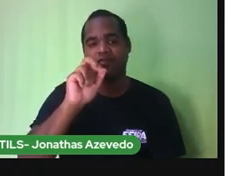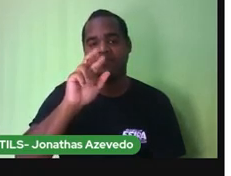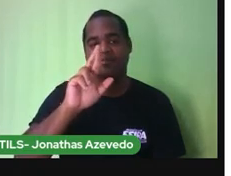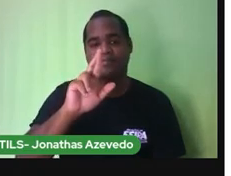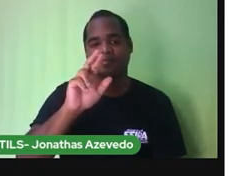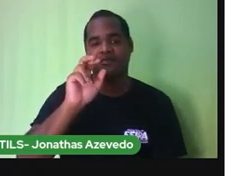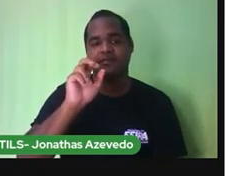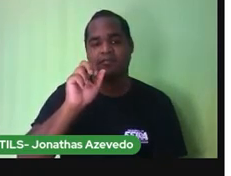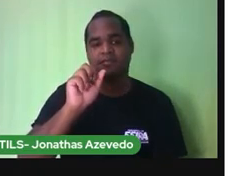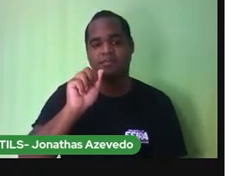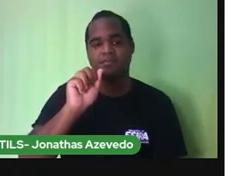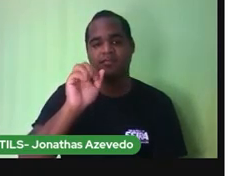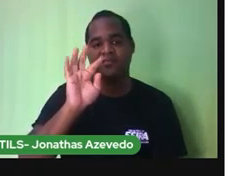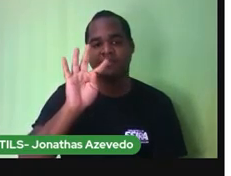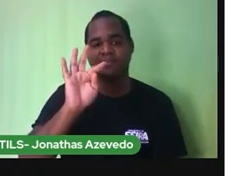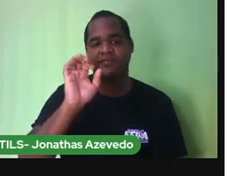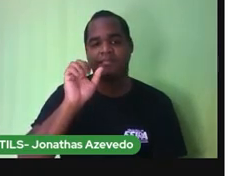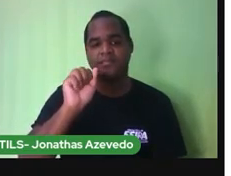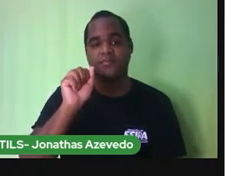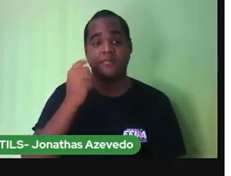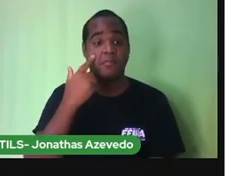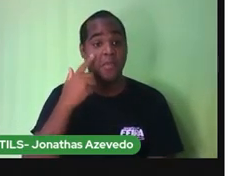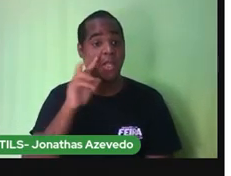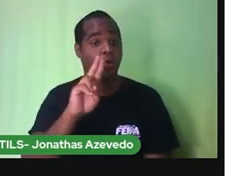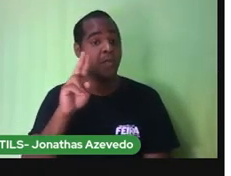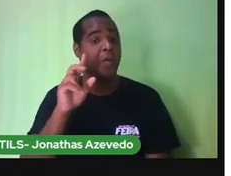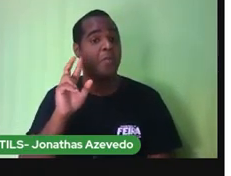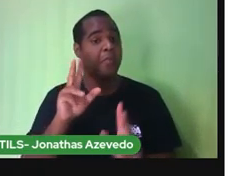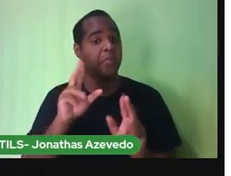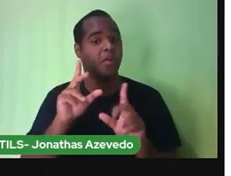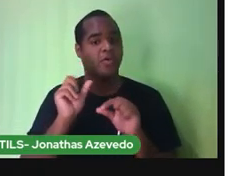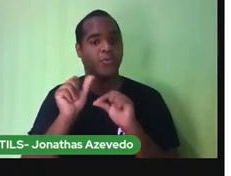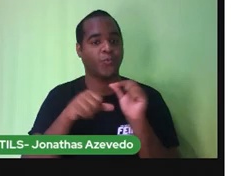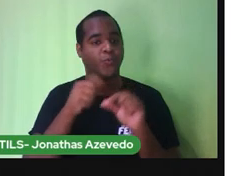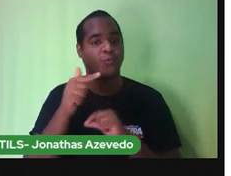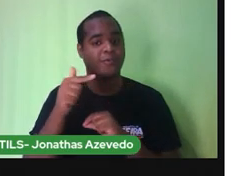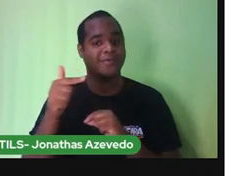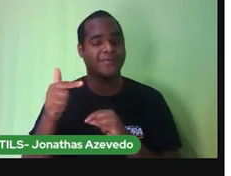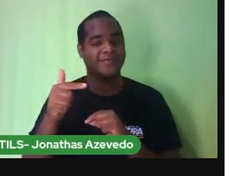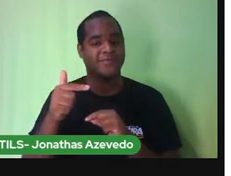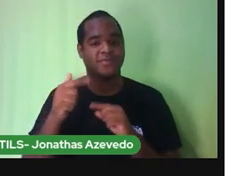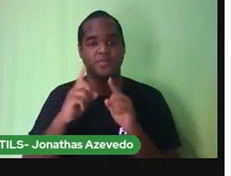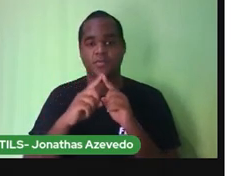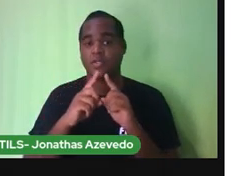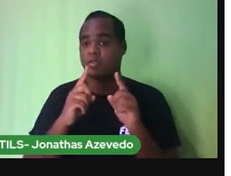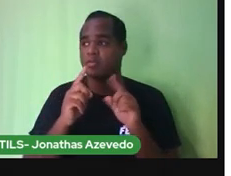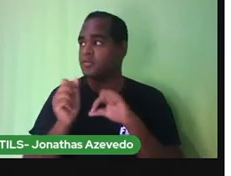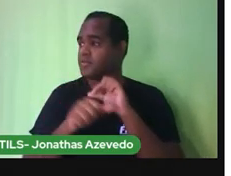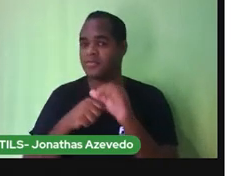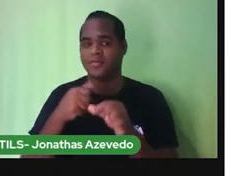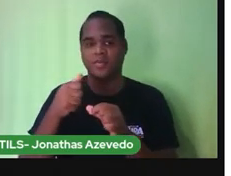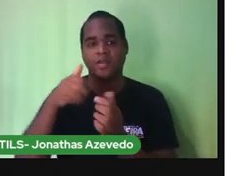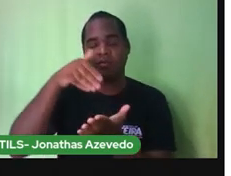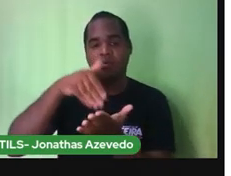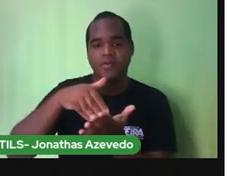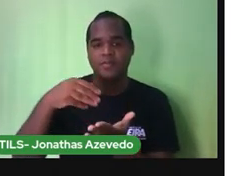e a pro não mudou a primeira não mudou a segunda a pro mudou a